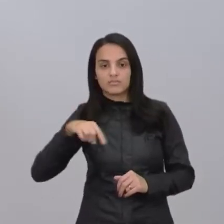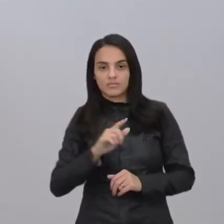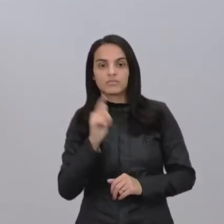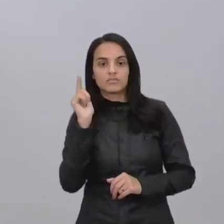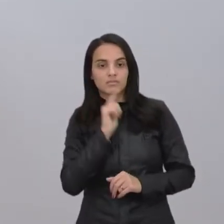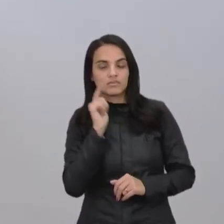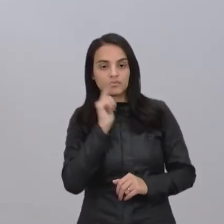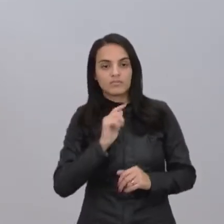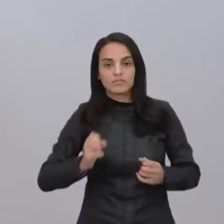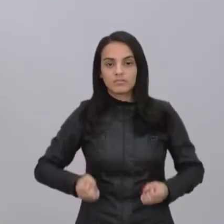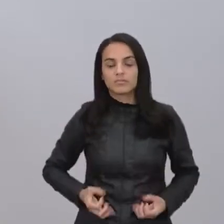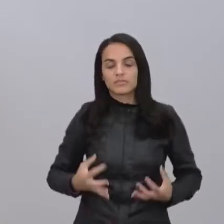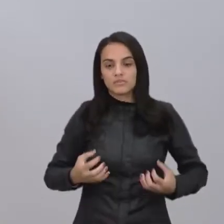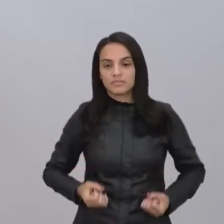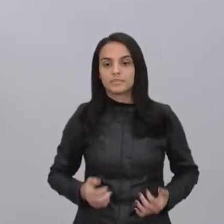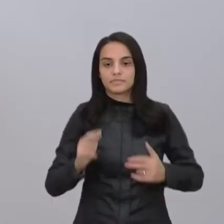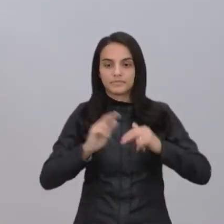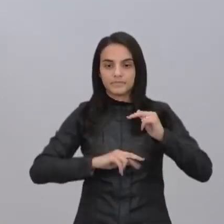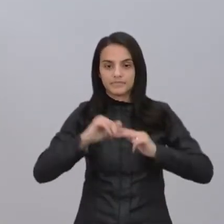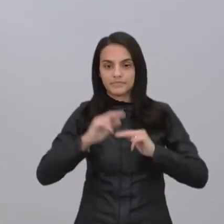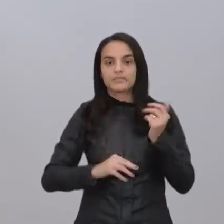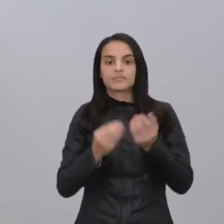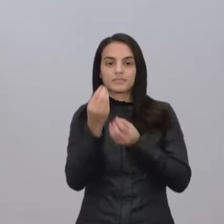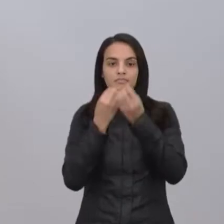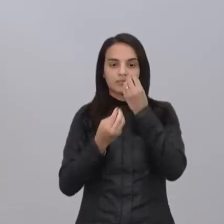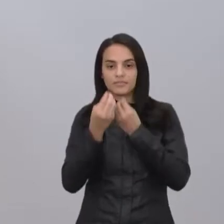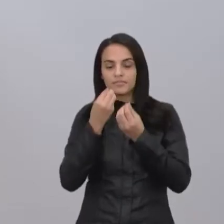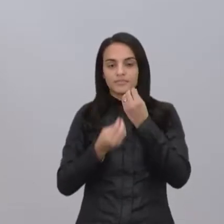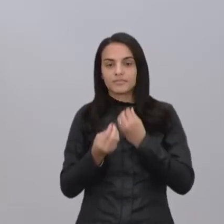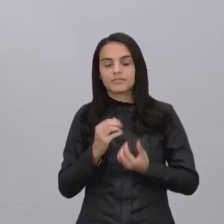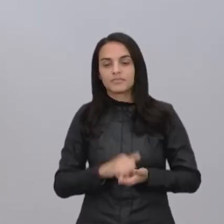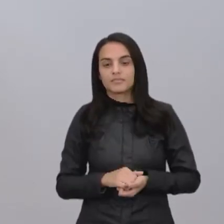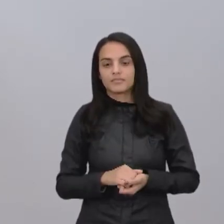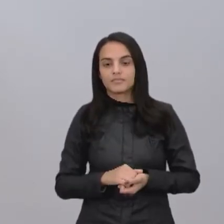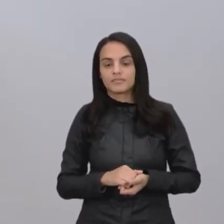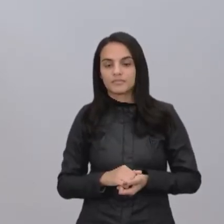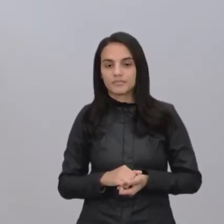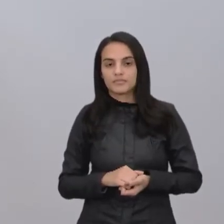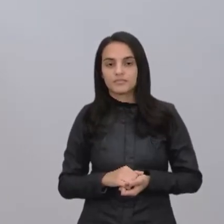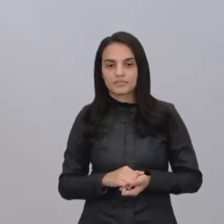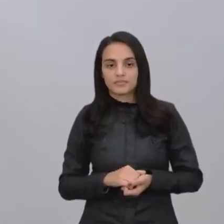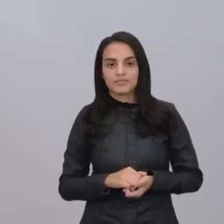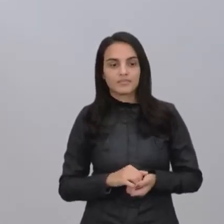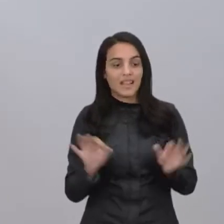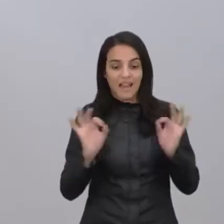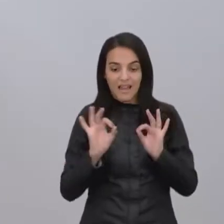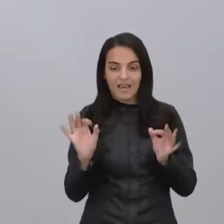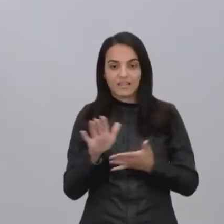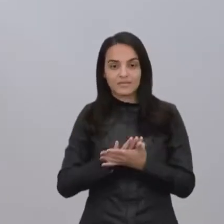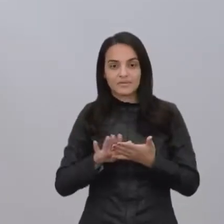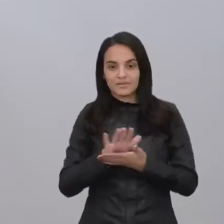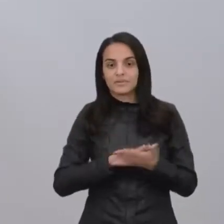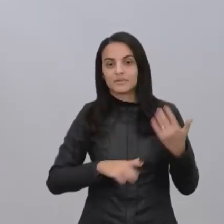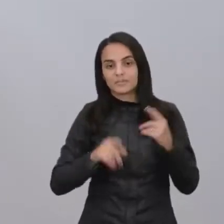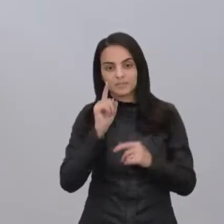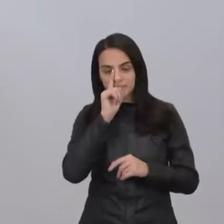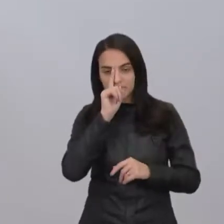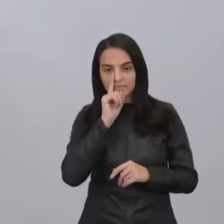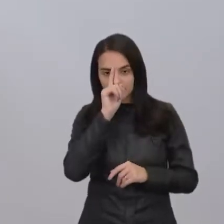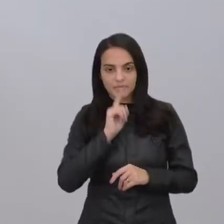então consumir produtos e alimentos com quase nenhum, né, risco aí